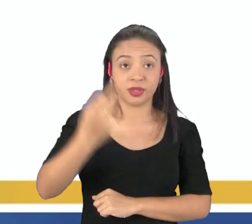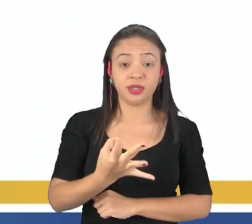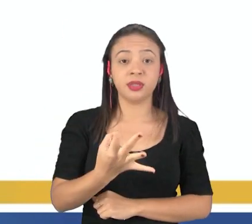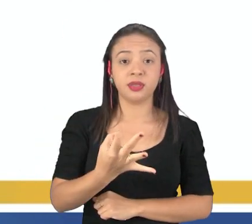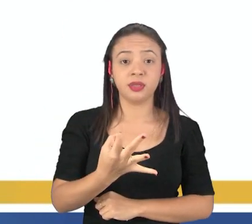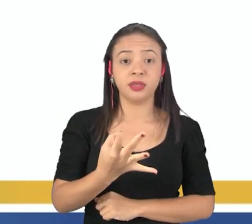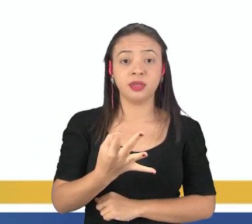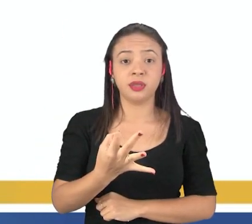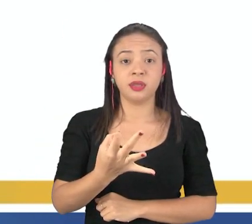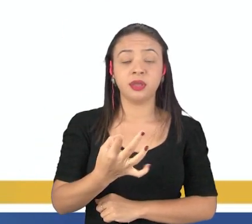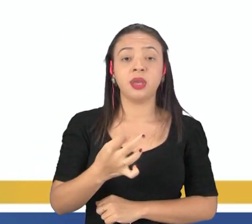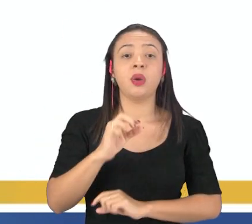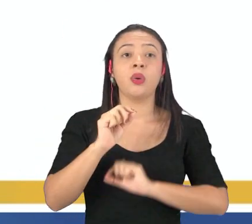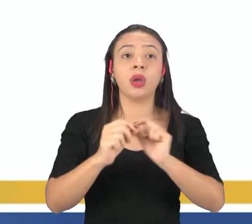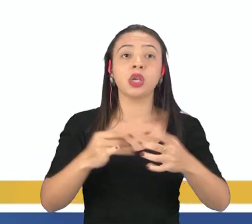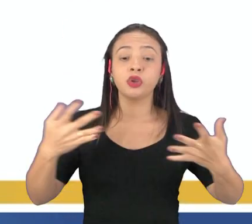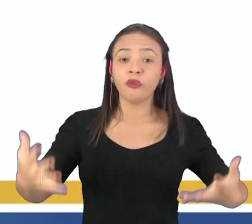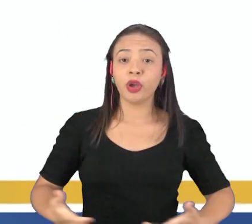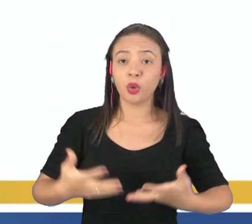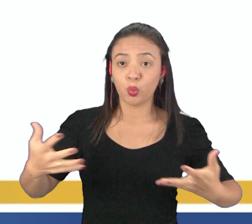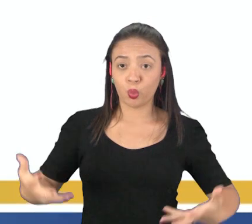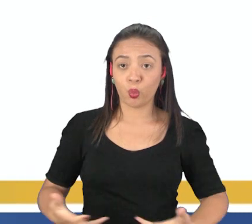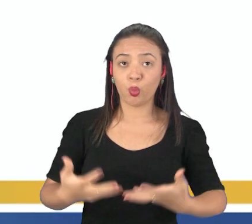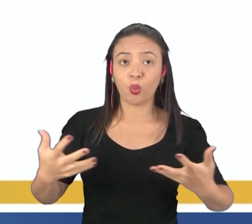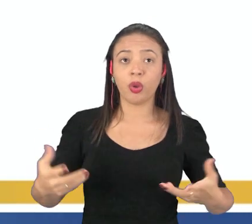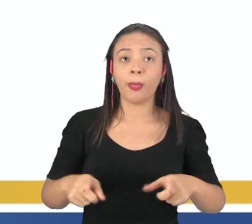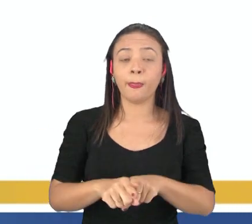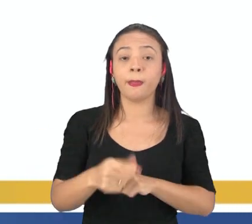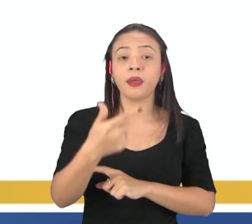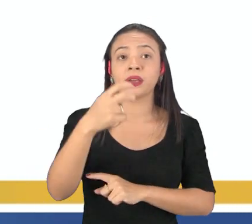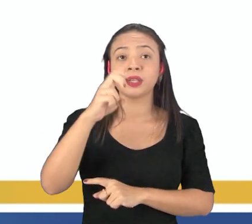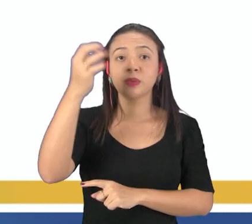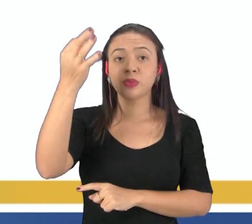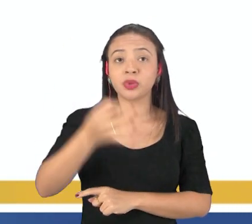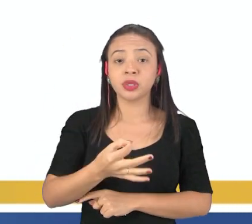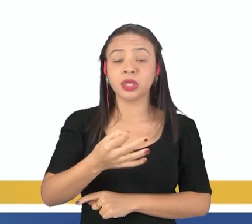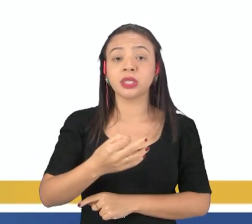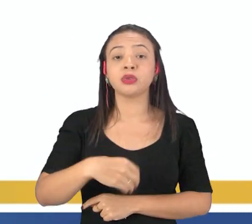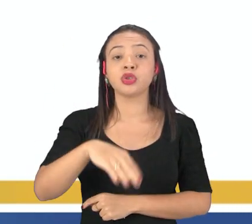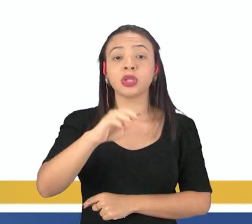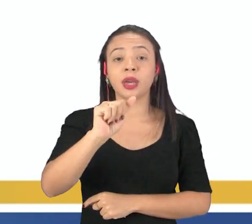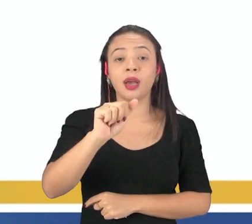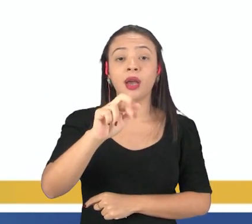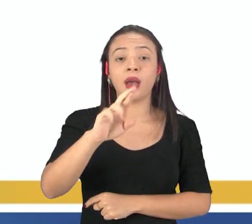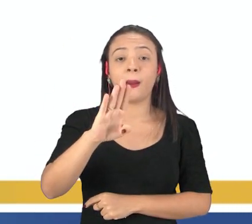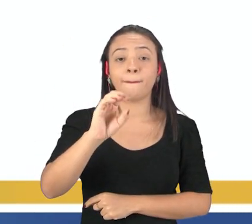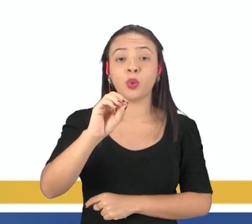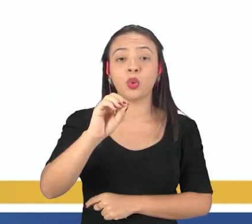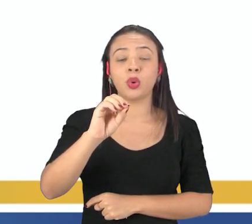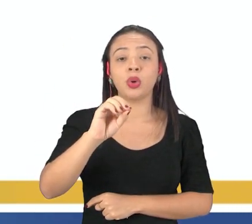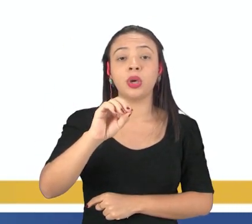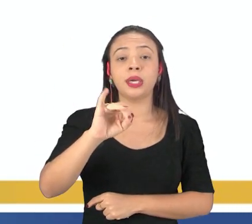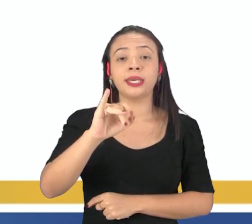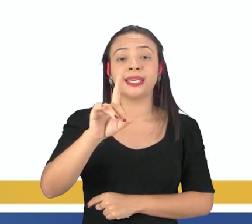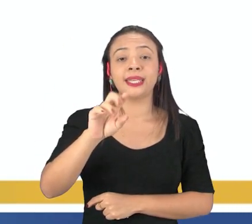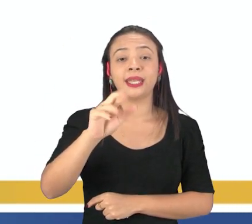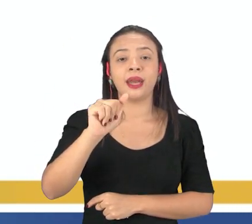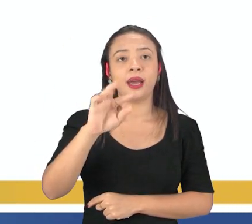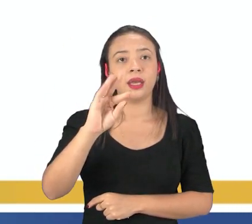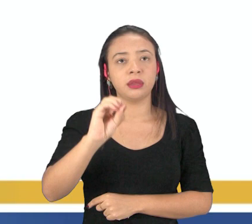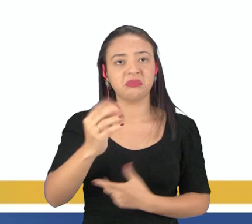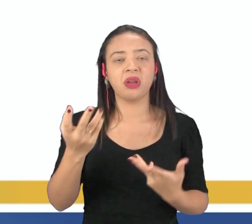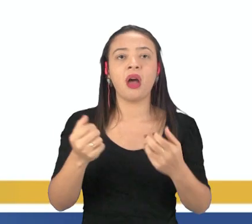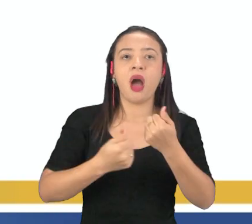50% dela seria composta de verduras e legumes, 25% de carboidratos, que nós encontramos em